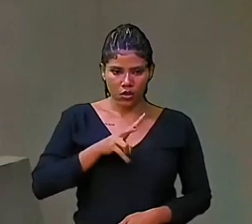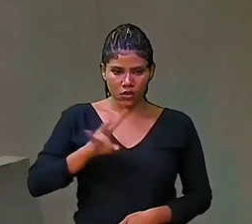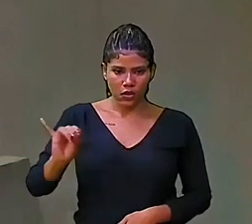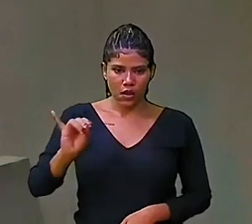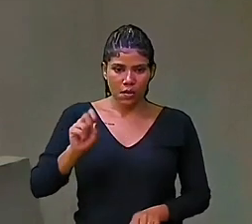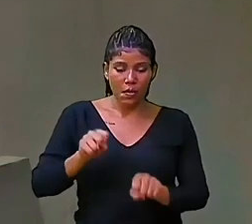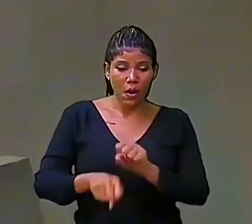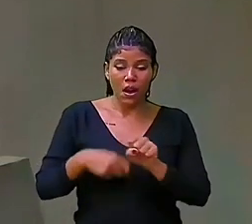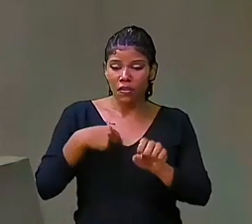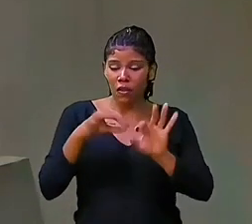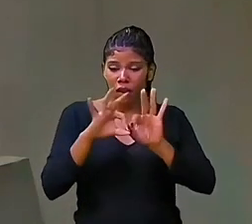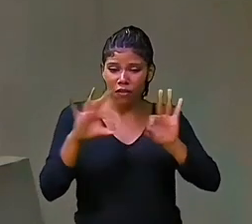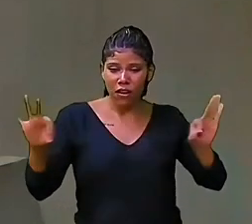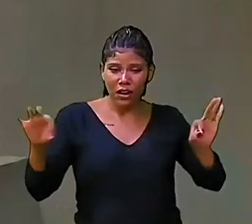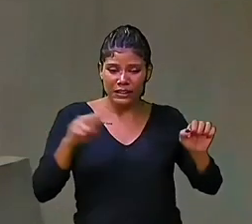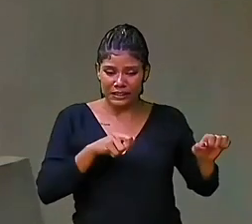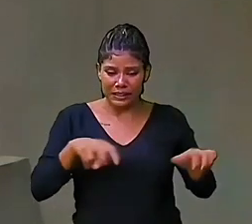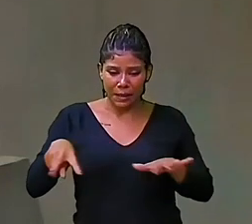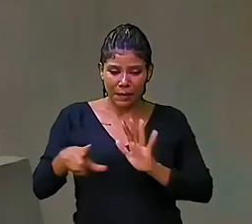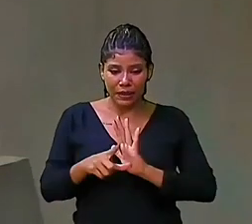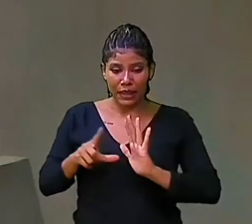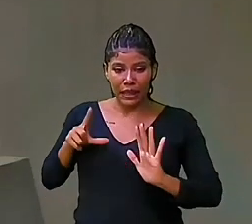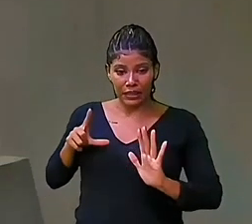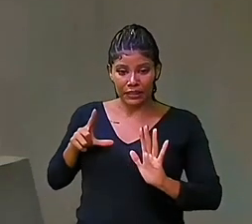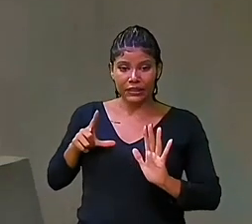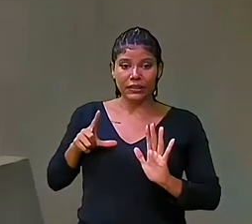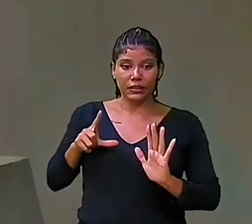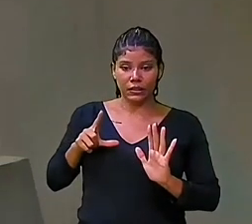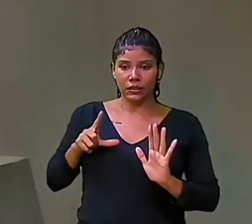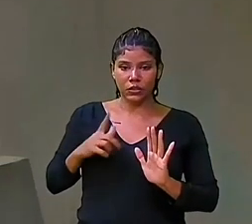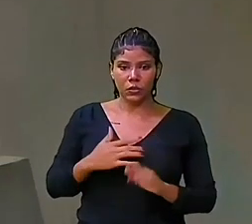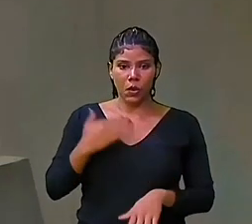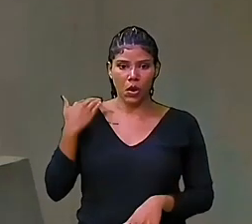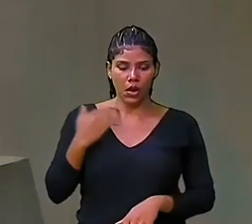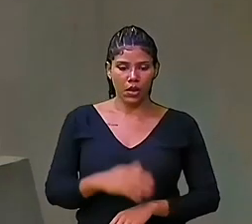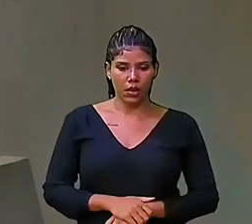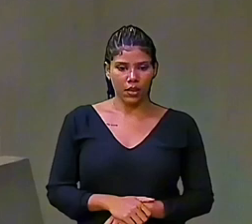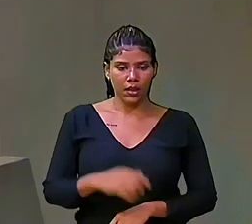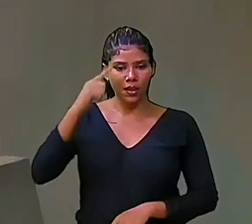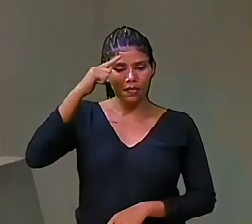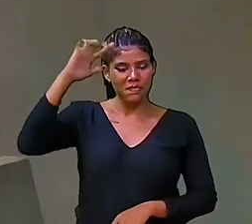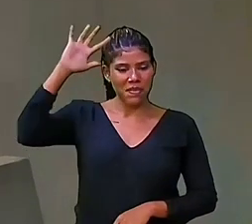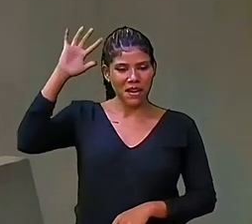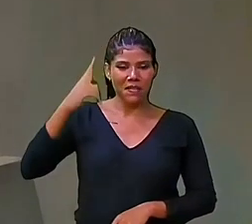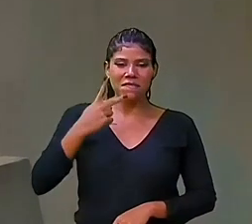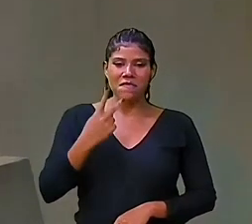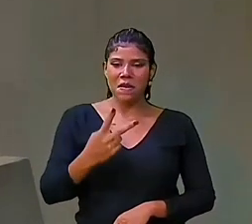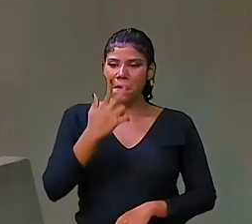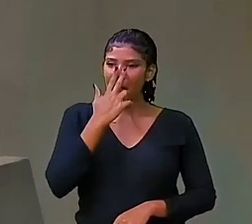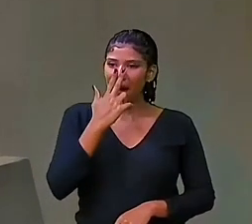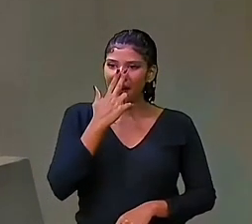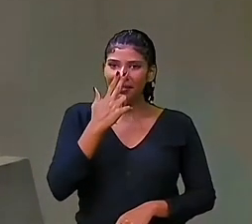Ela falou essa frase semanas antes da sua própria morte. Parece profecia.